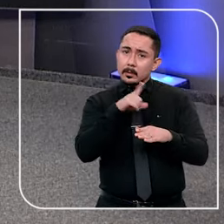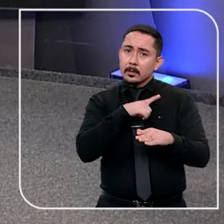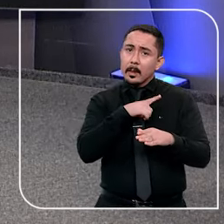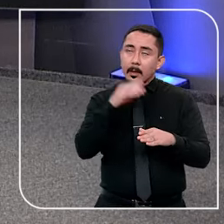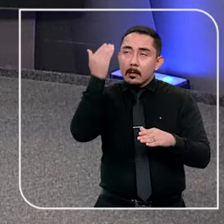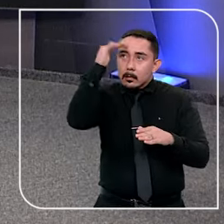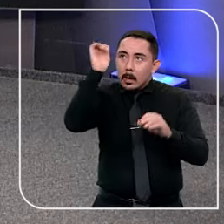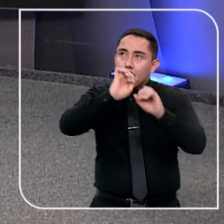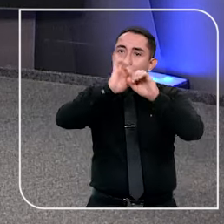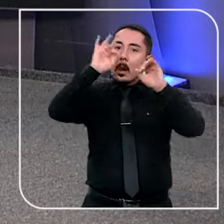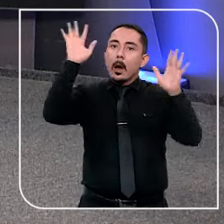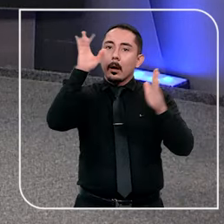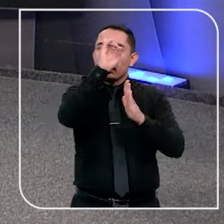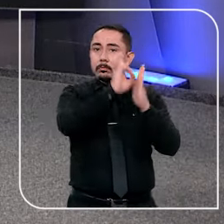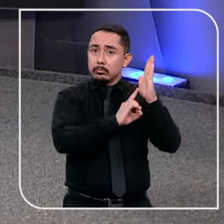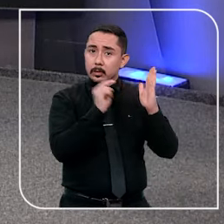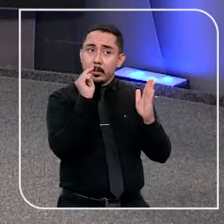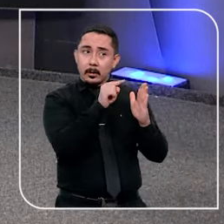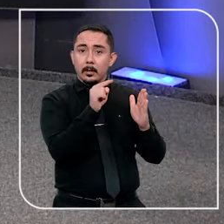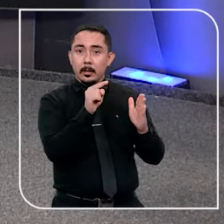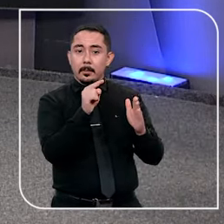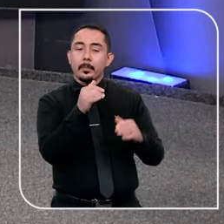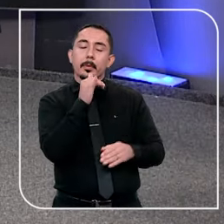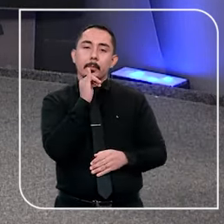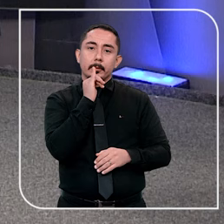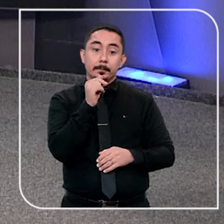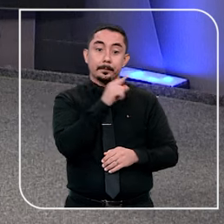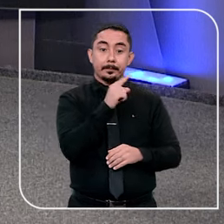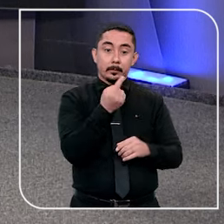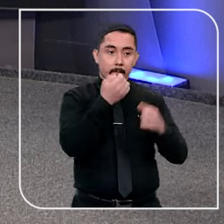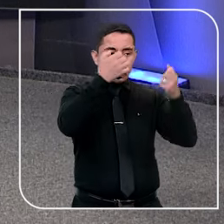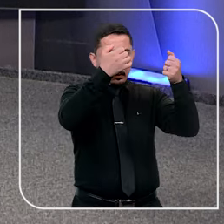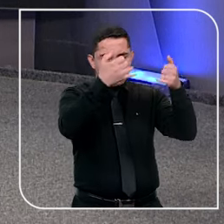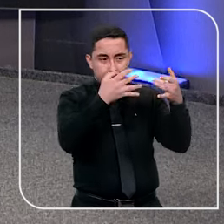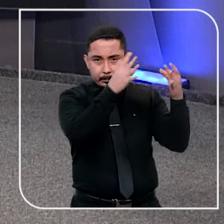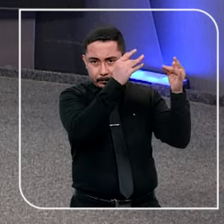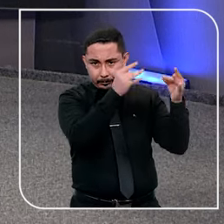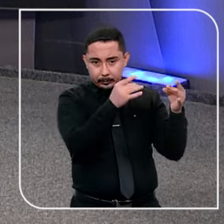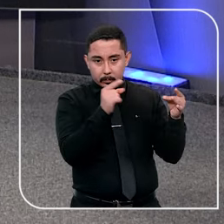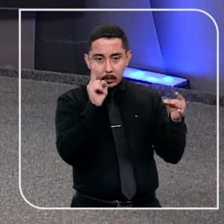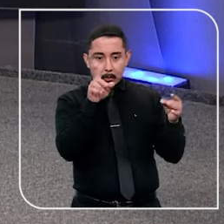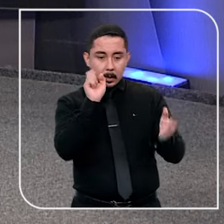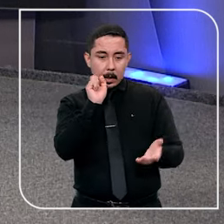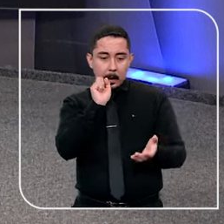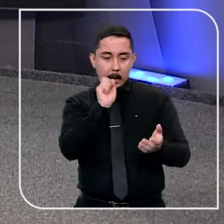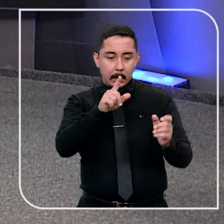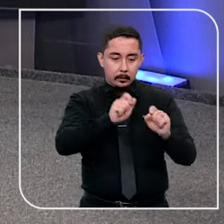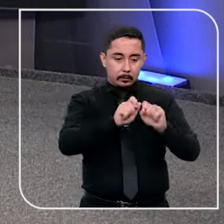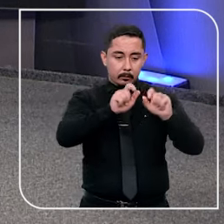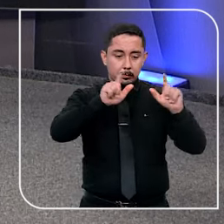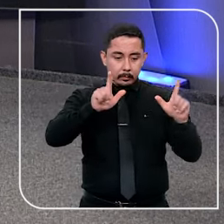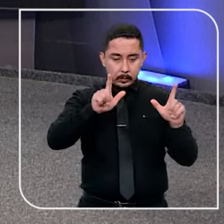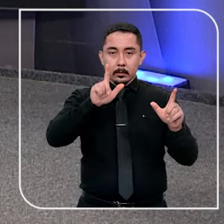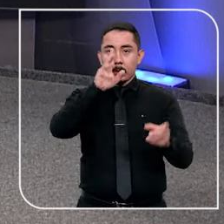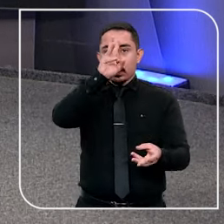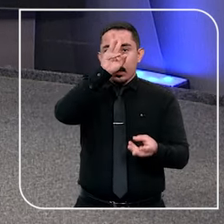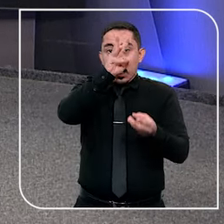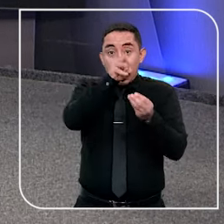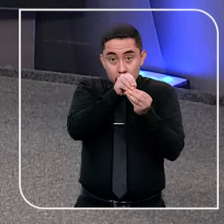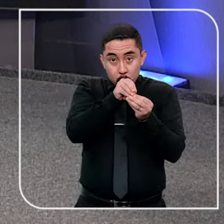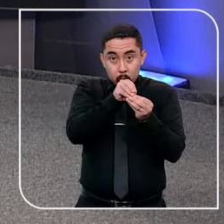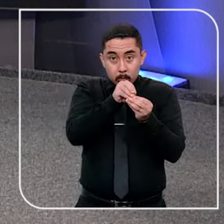fácil para entender direito o conteúdo quer ver só nesta matéria aqui por exemplo você clica em